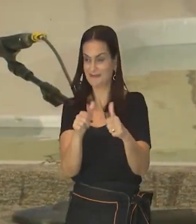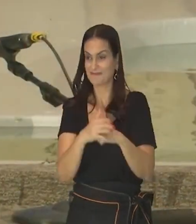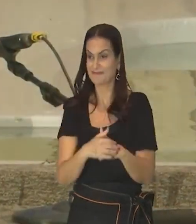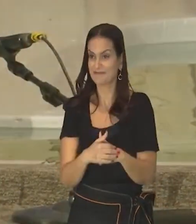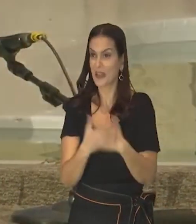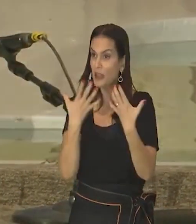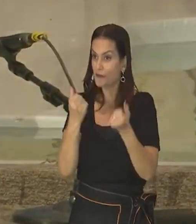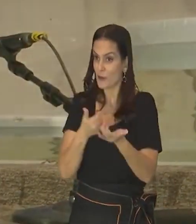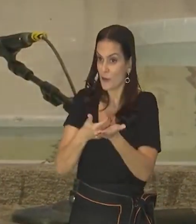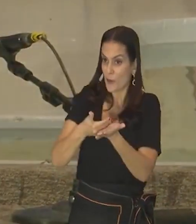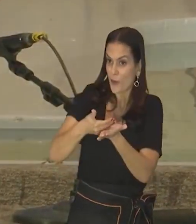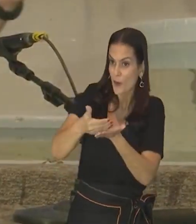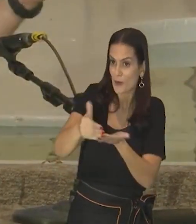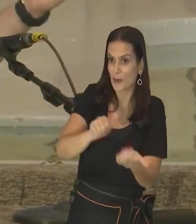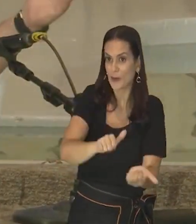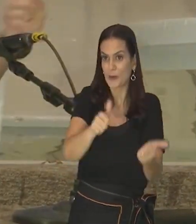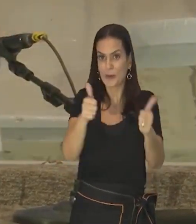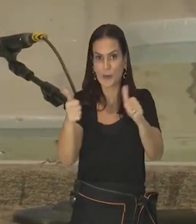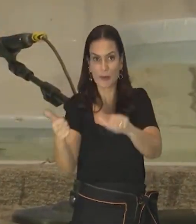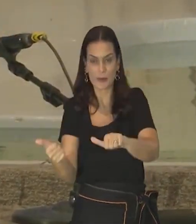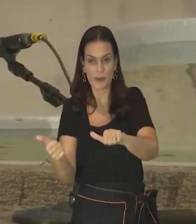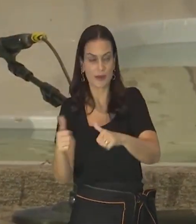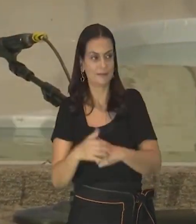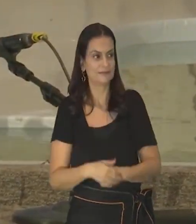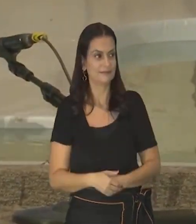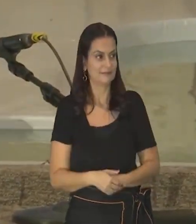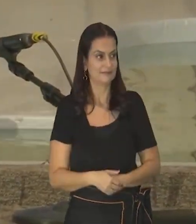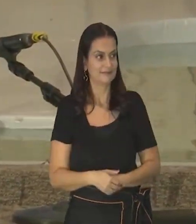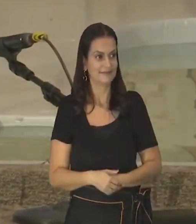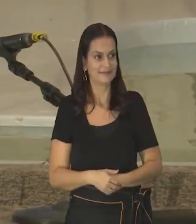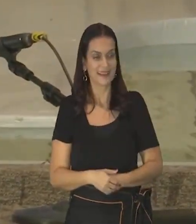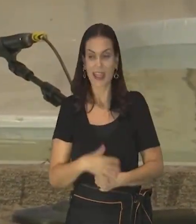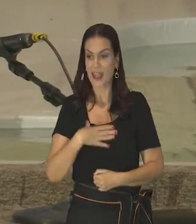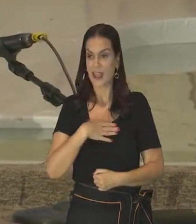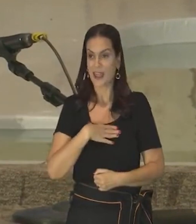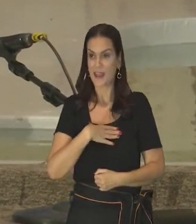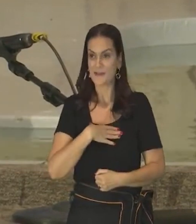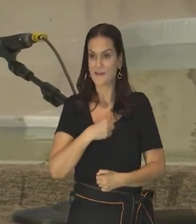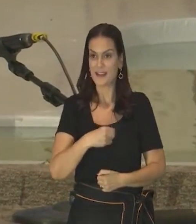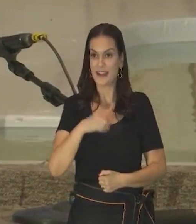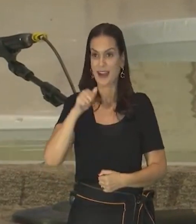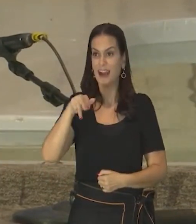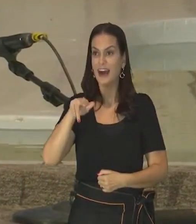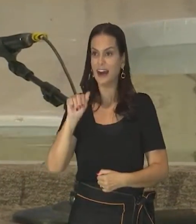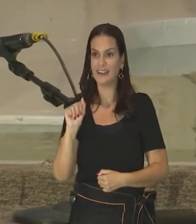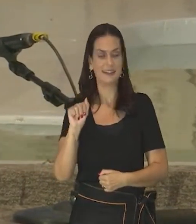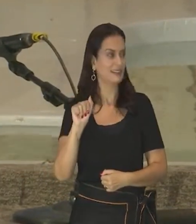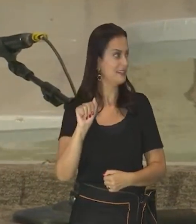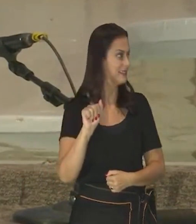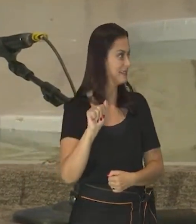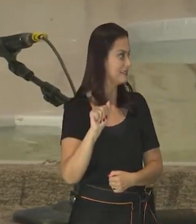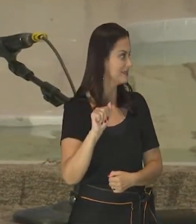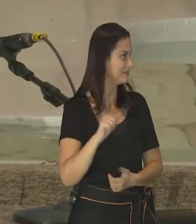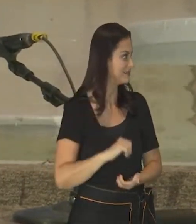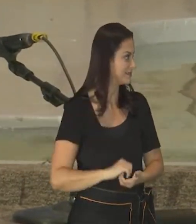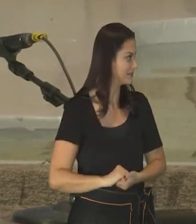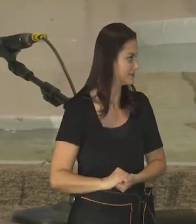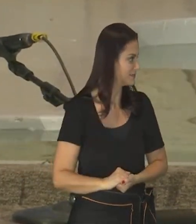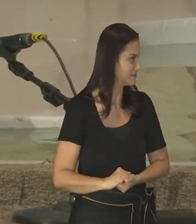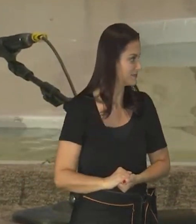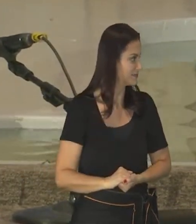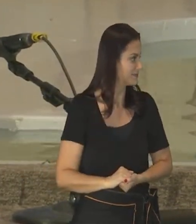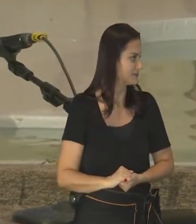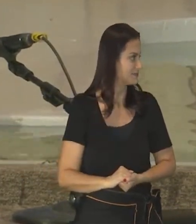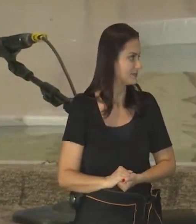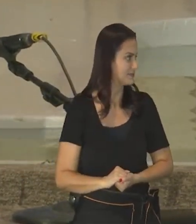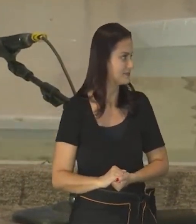vamos começar então o nosso batismo. Pastor Enio, pode trazer a sua filha, Aninha, está aqui, cadê a Aninha? Pode vir, Aninha, e